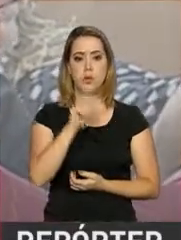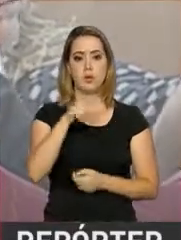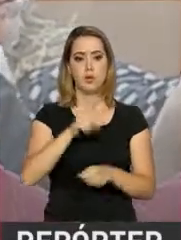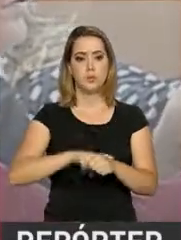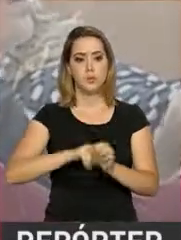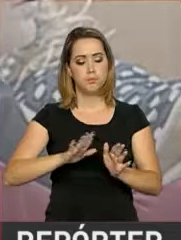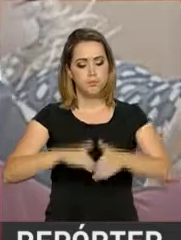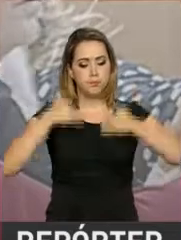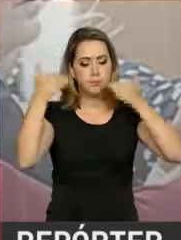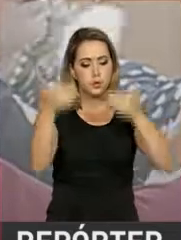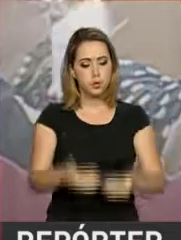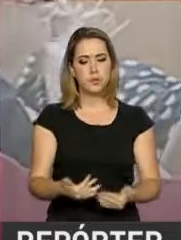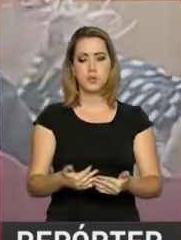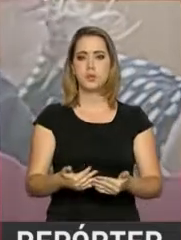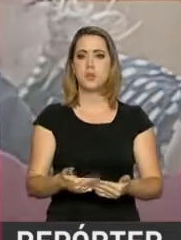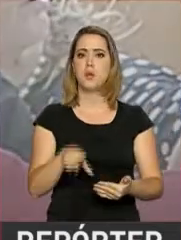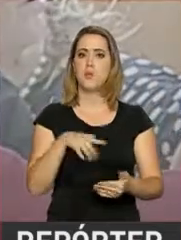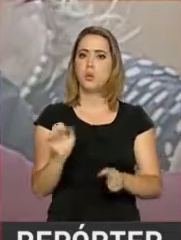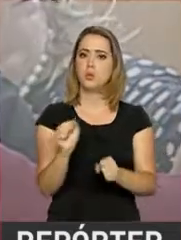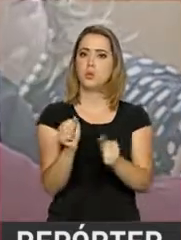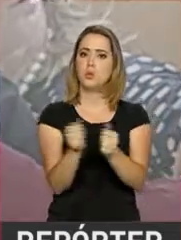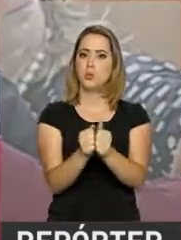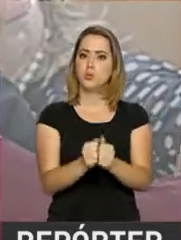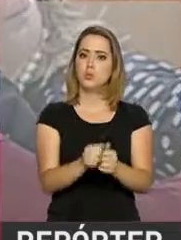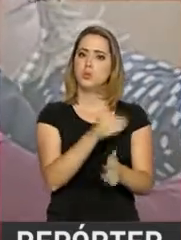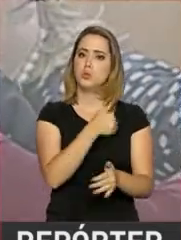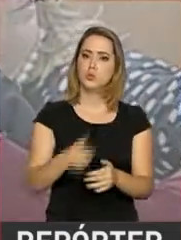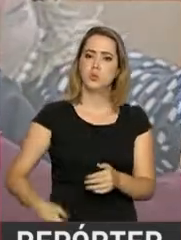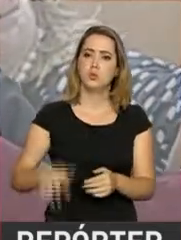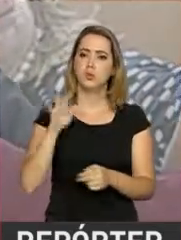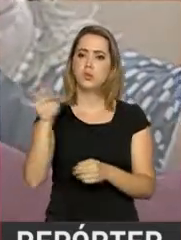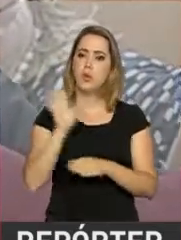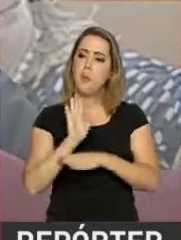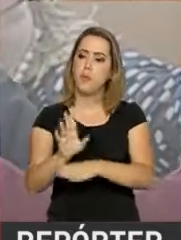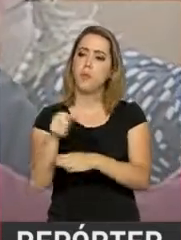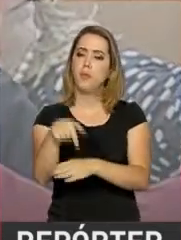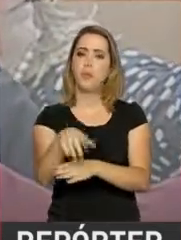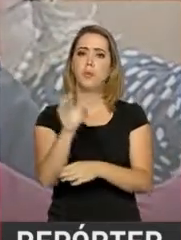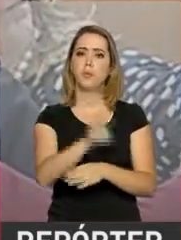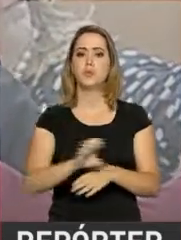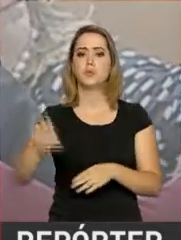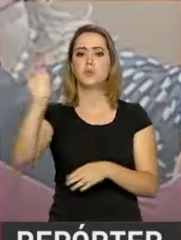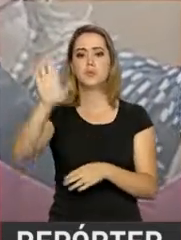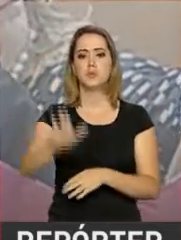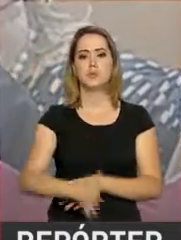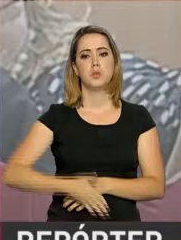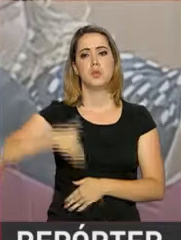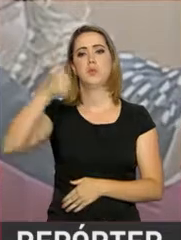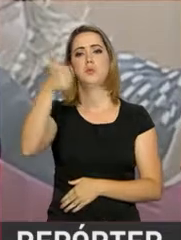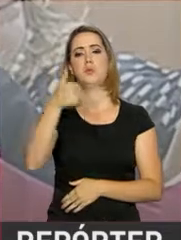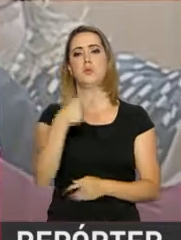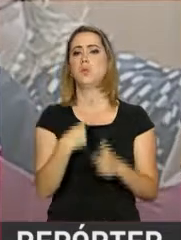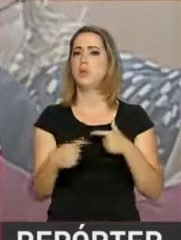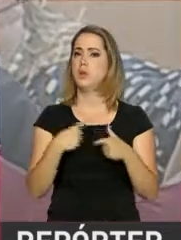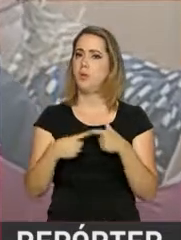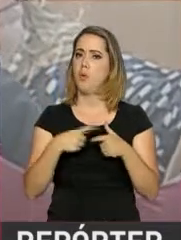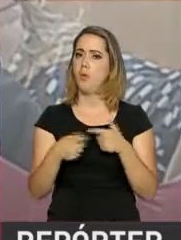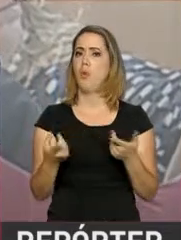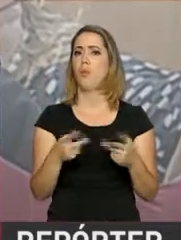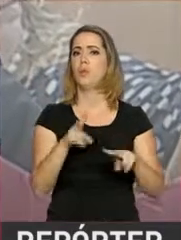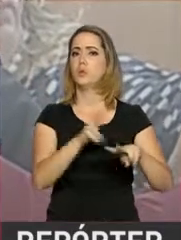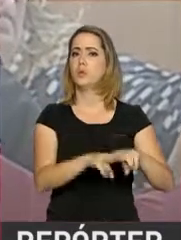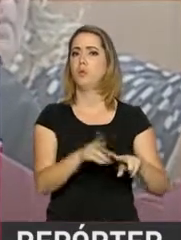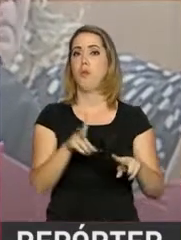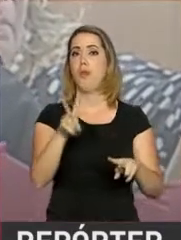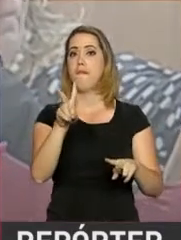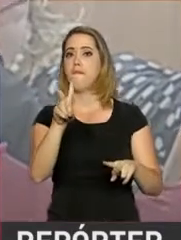que a gente estava lá se quiser perguntar como um ponto vai com o estado melhorar a questão prisional aumentar o número de